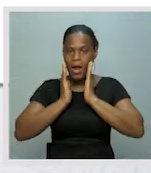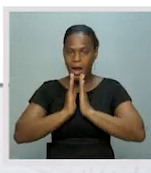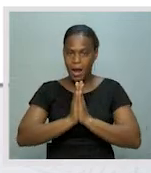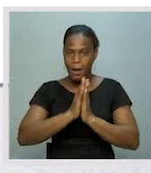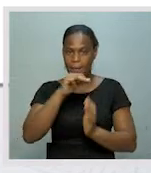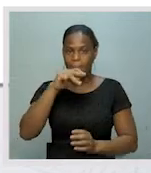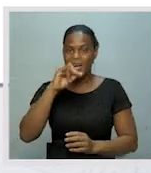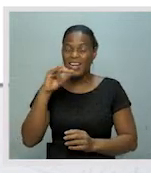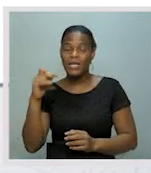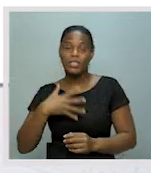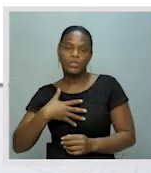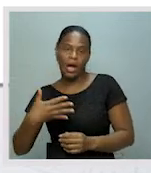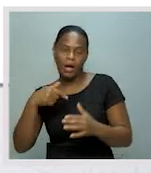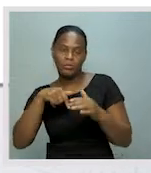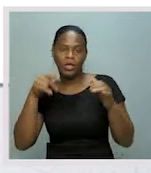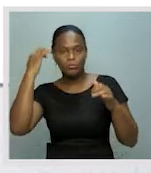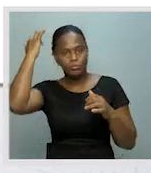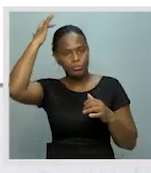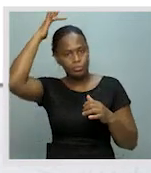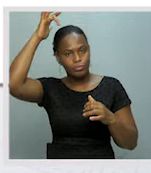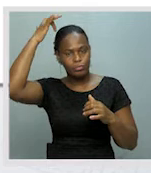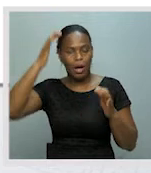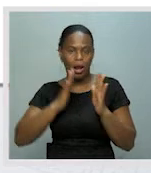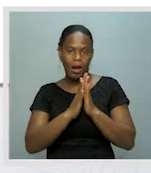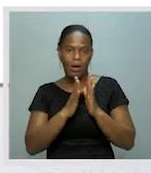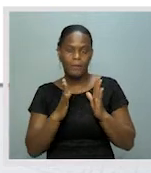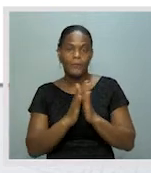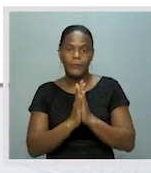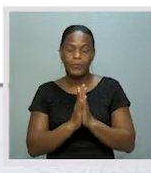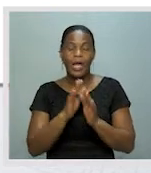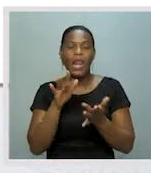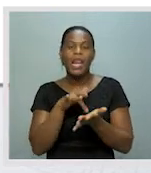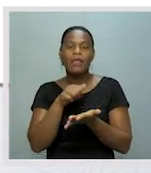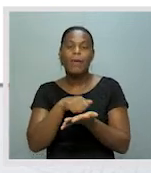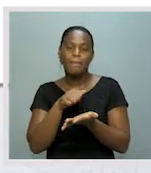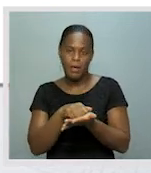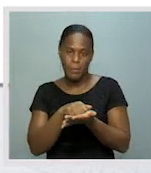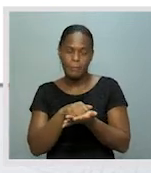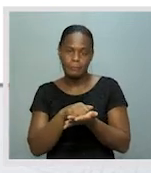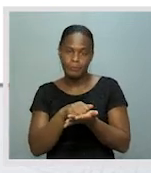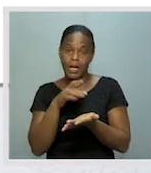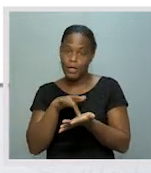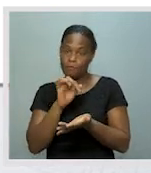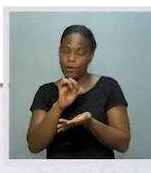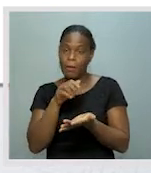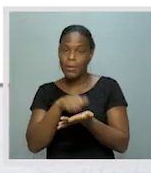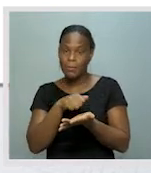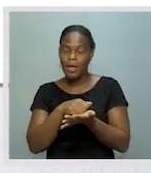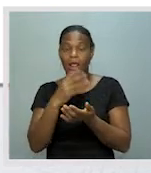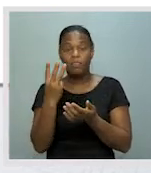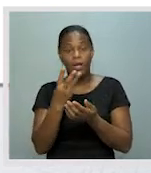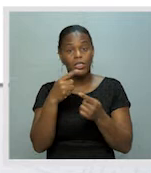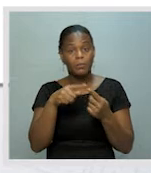Virgem Maria, né, pela obra do Espírito Santo. O livro sagrado do cristianismo e a Bíblia cristã. Há